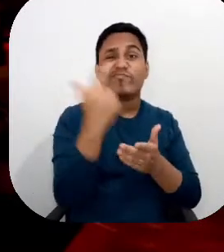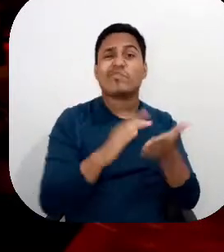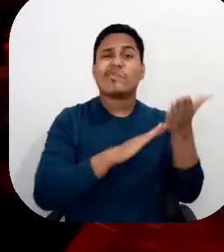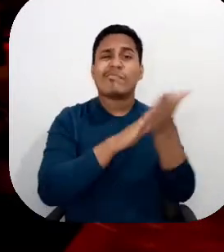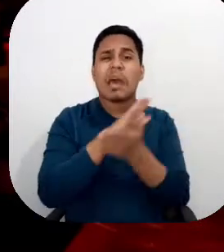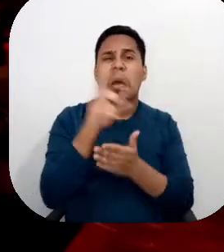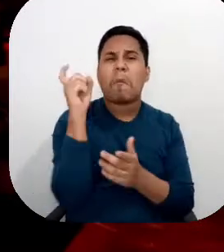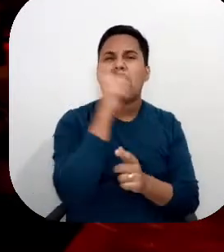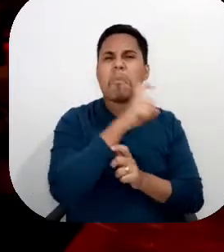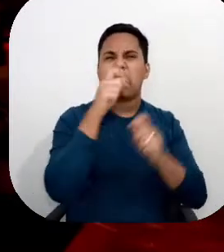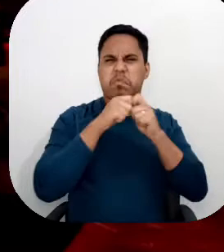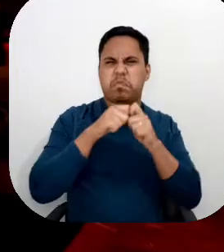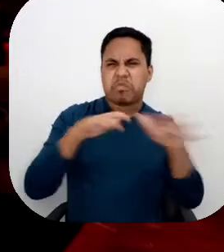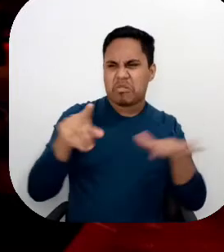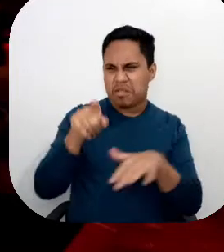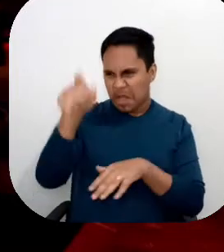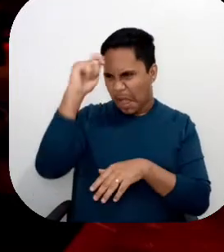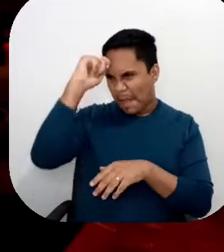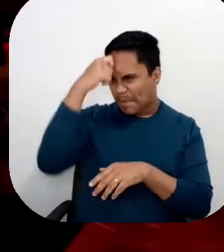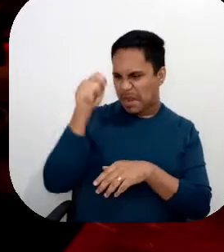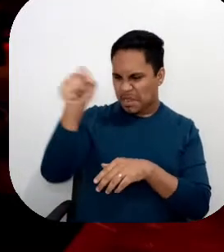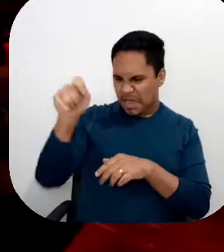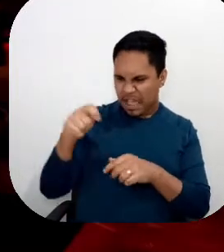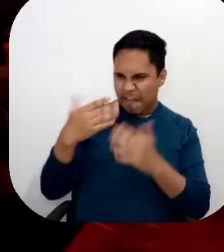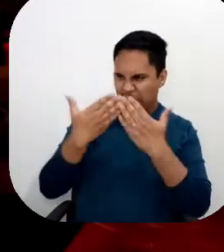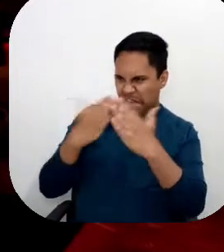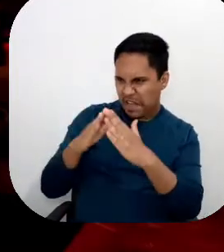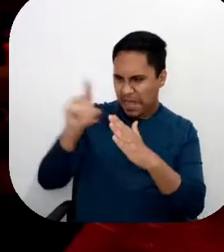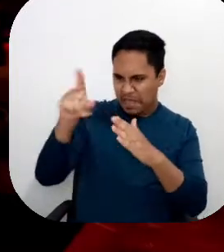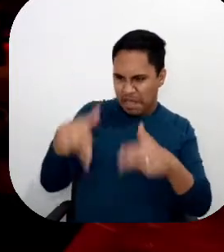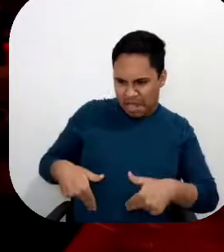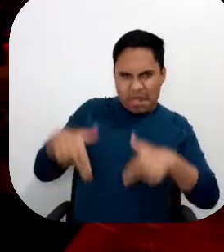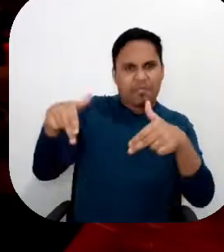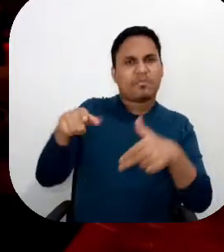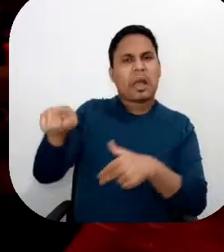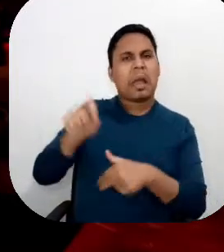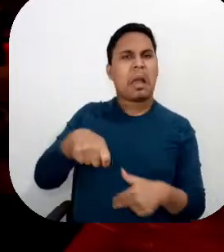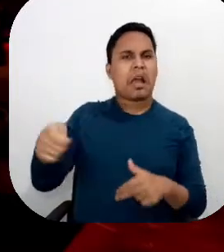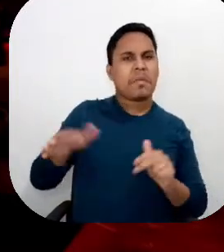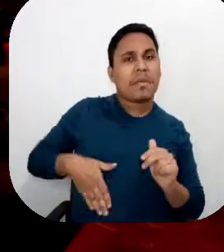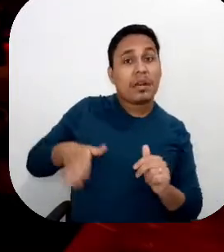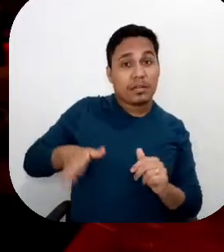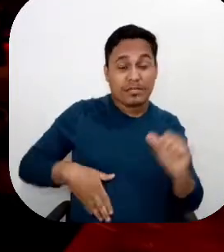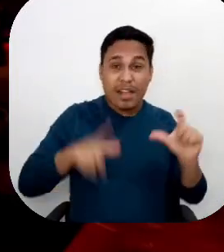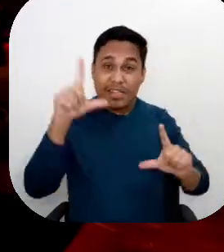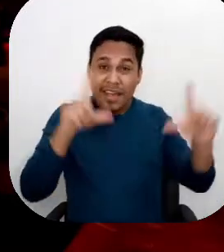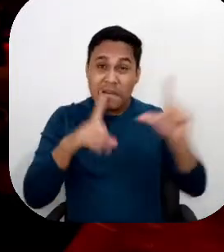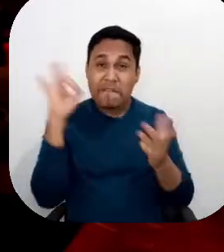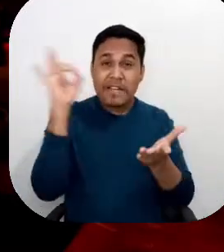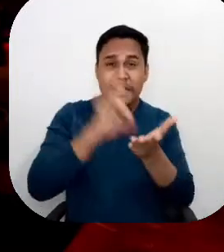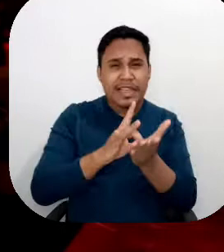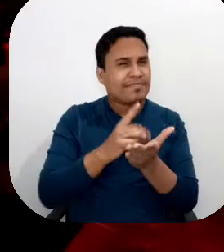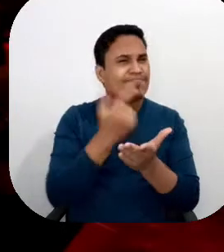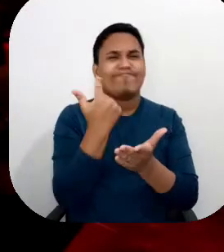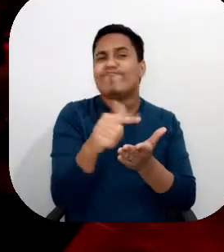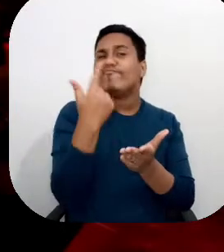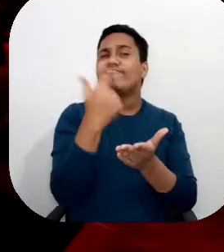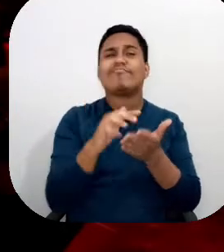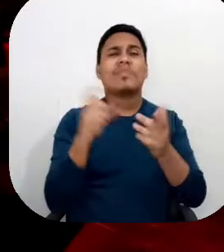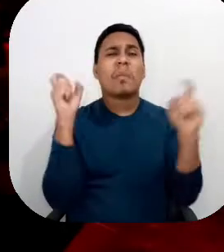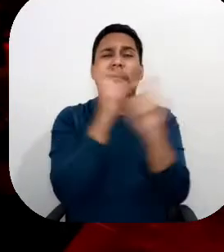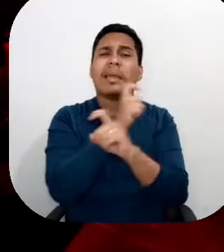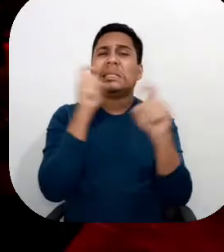a verdade não importa. É preto favelado, então tava de pistola. Na televisão,